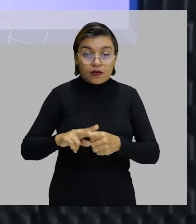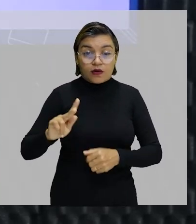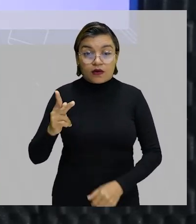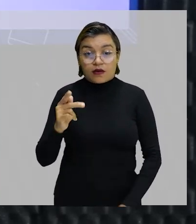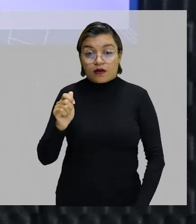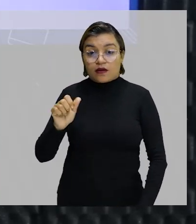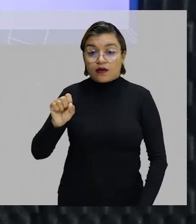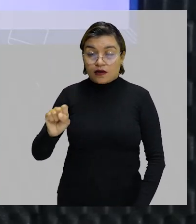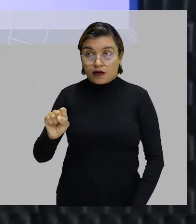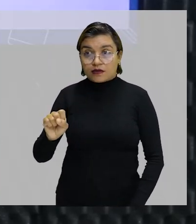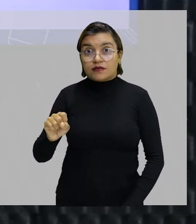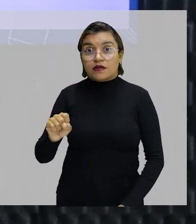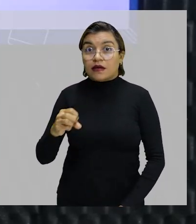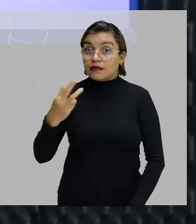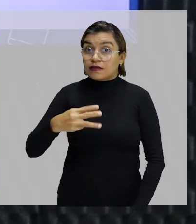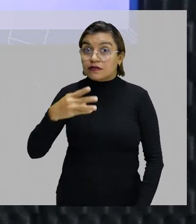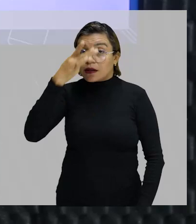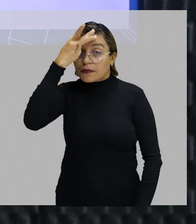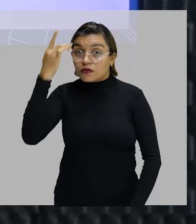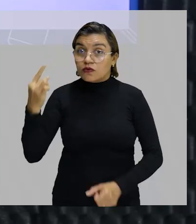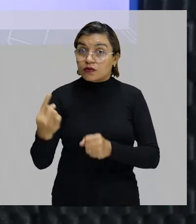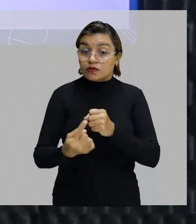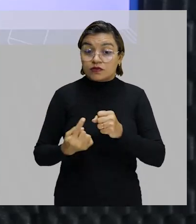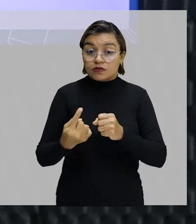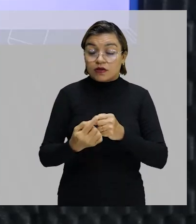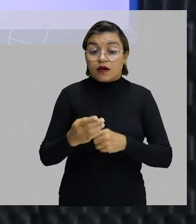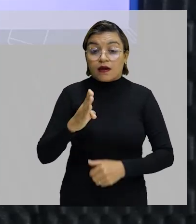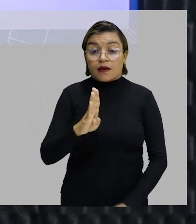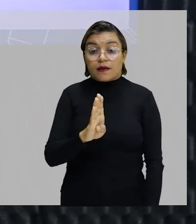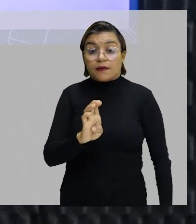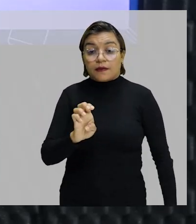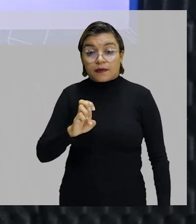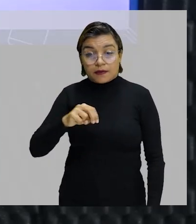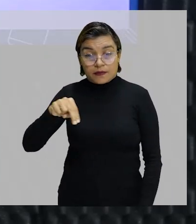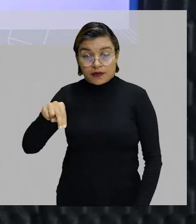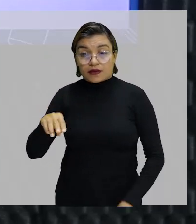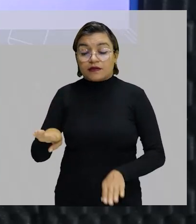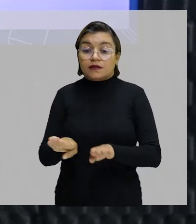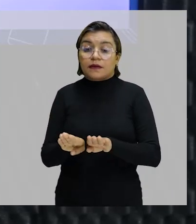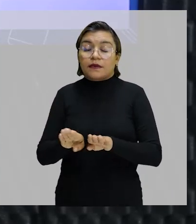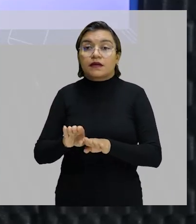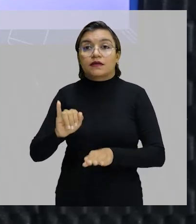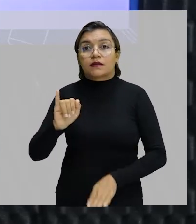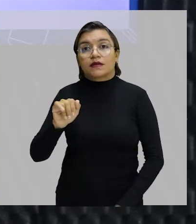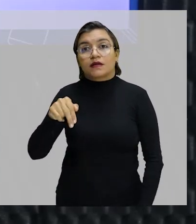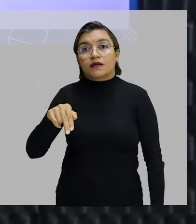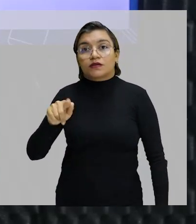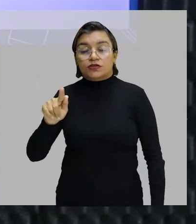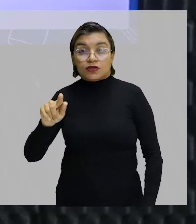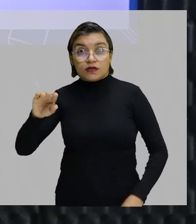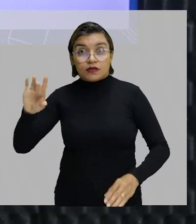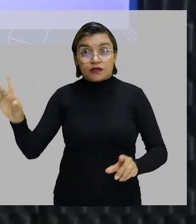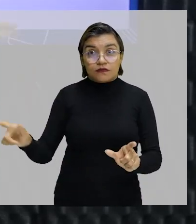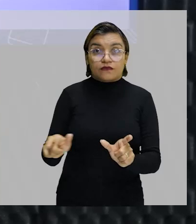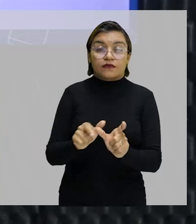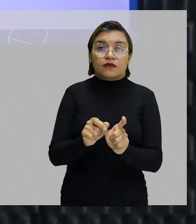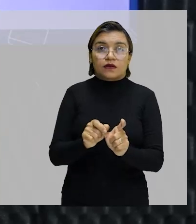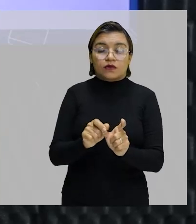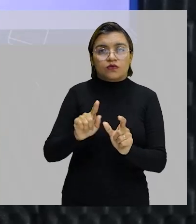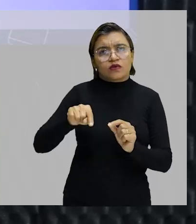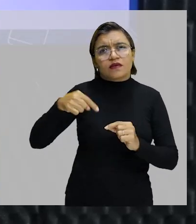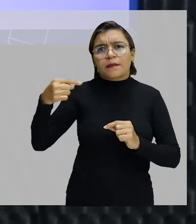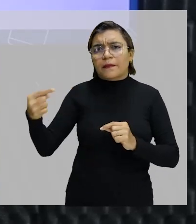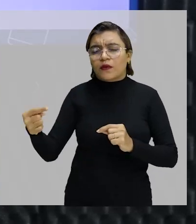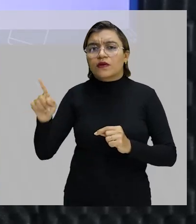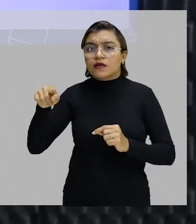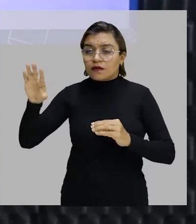sujeito é a terceira pessoa do singular, o been, o verbo principal e o ing no final. Tudo isso que vem depois é o